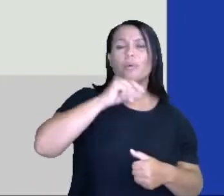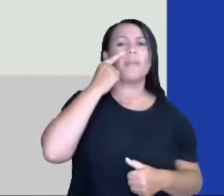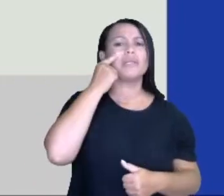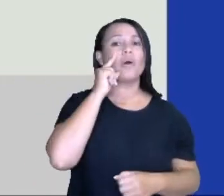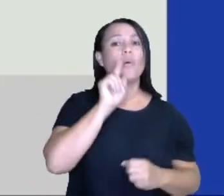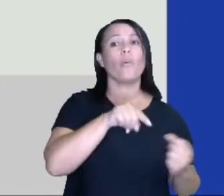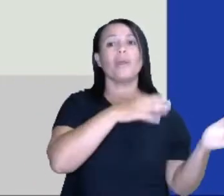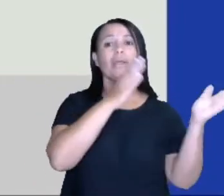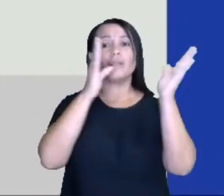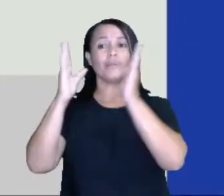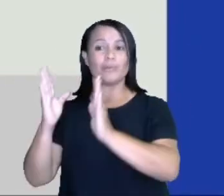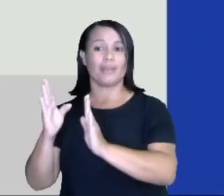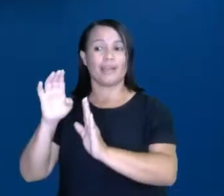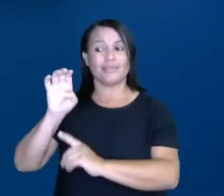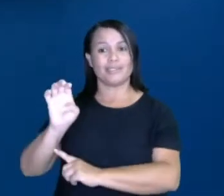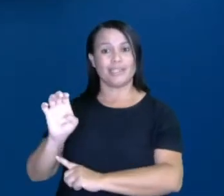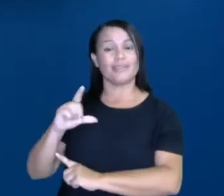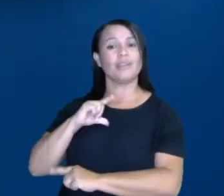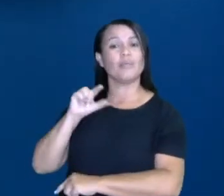lado esquerdo,